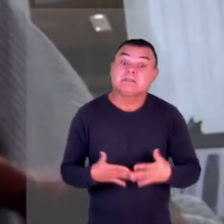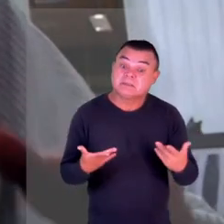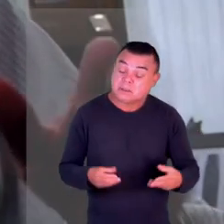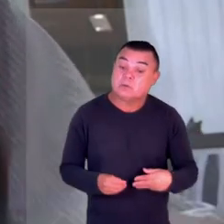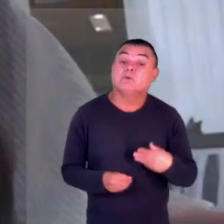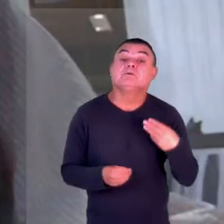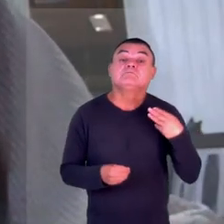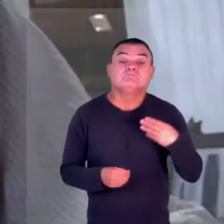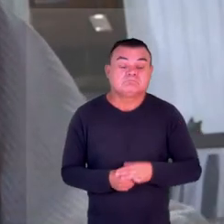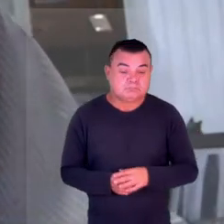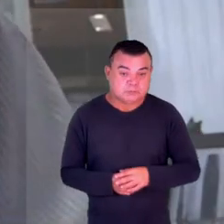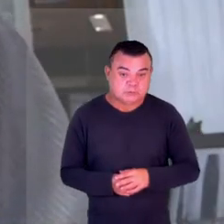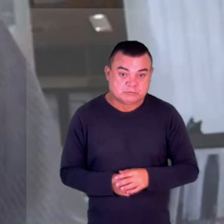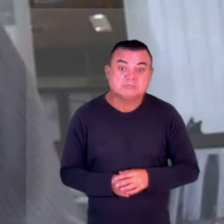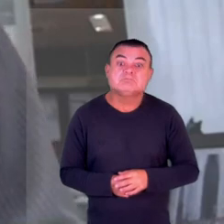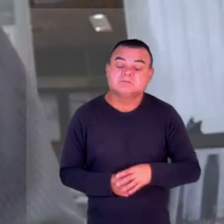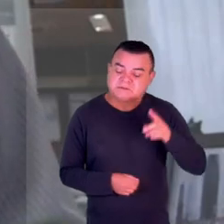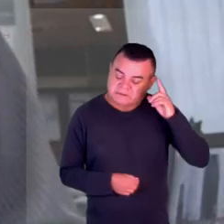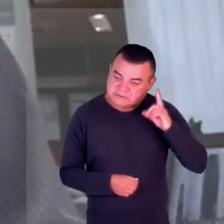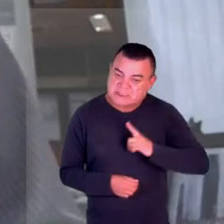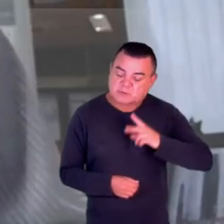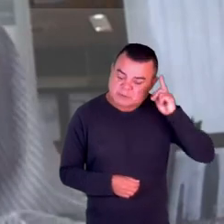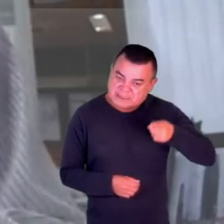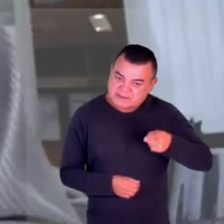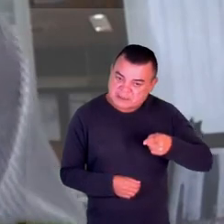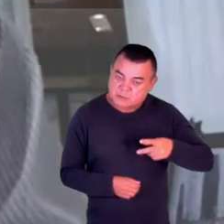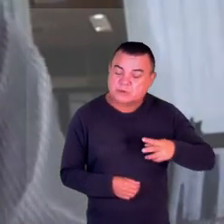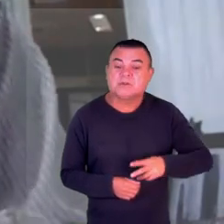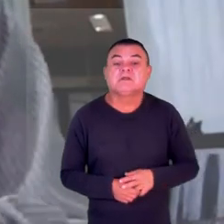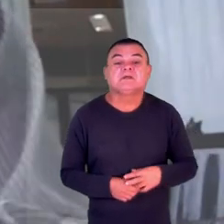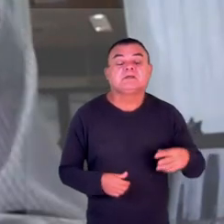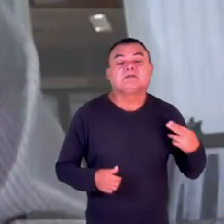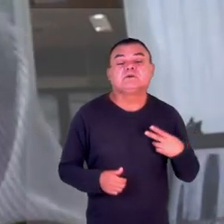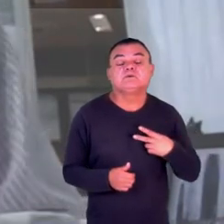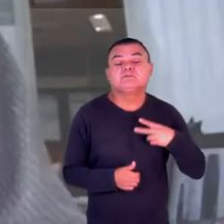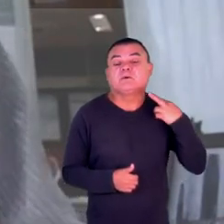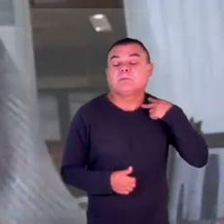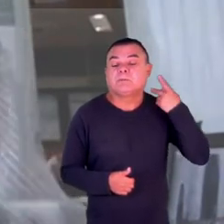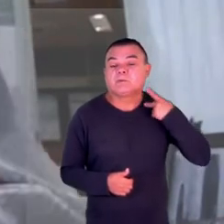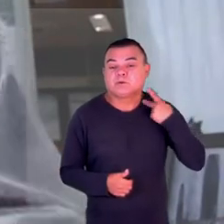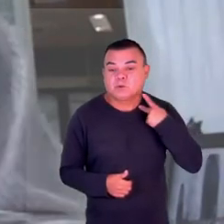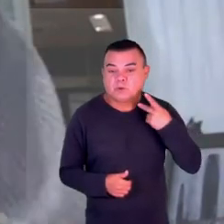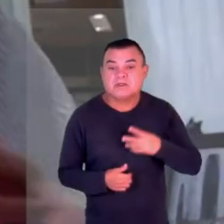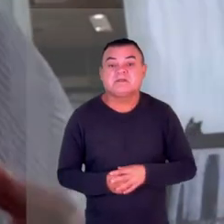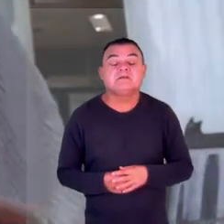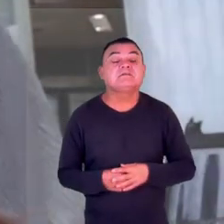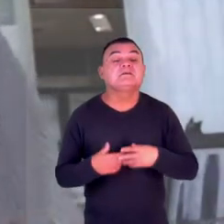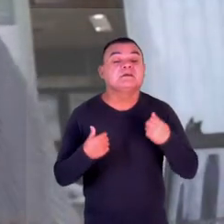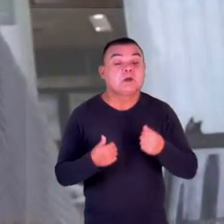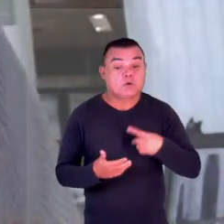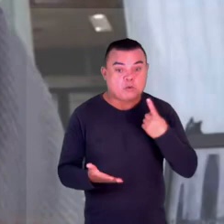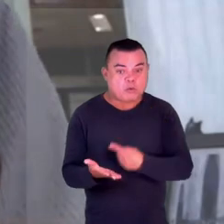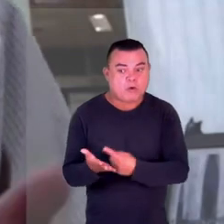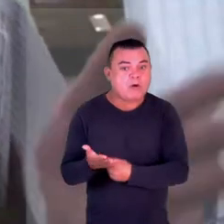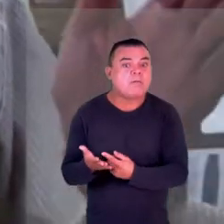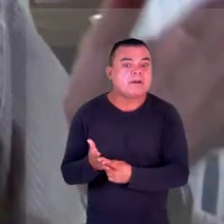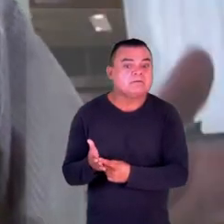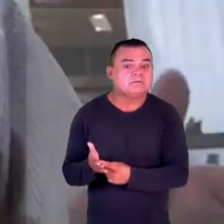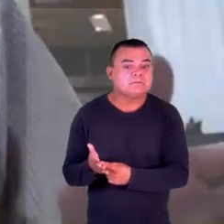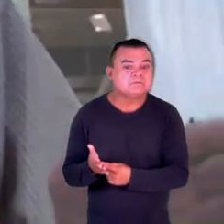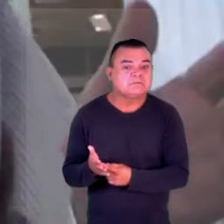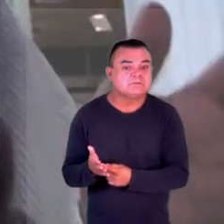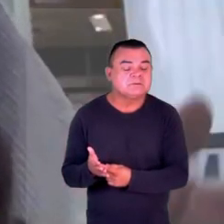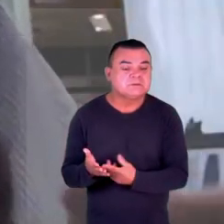promotores cobram disso quando o município né não imediatamente adota medidas para adesão a o